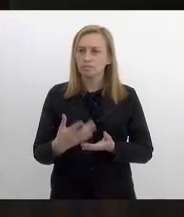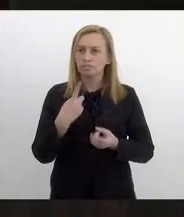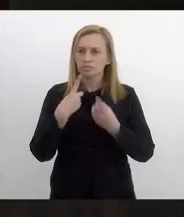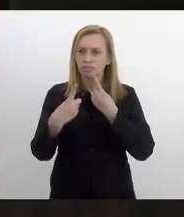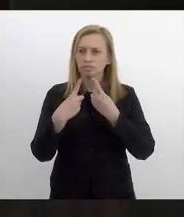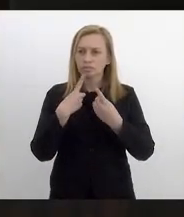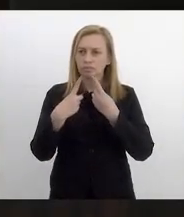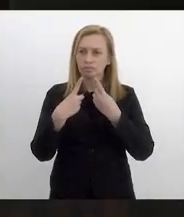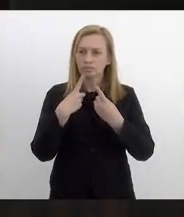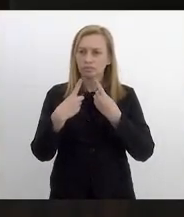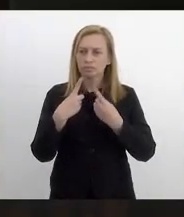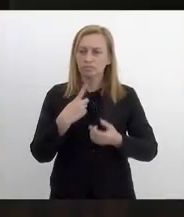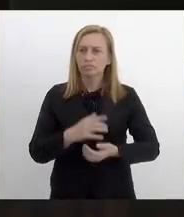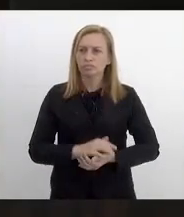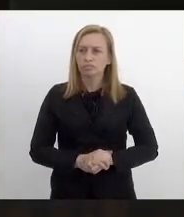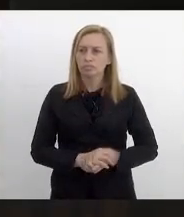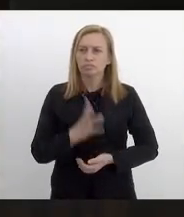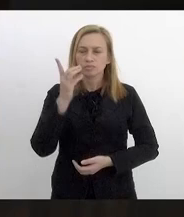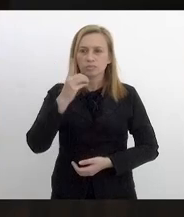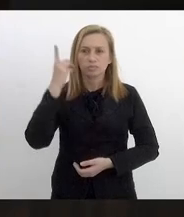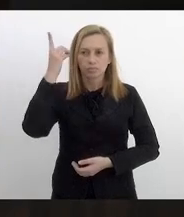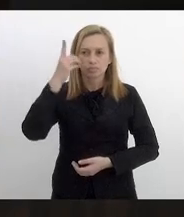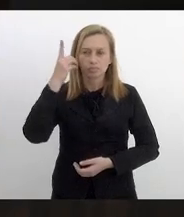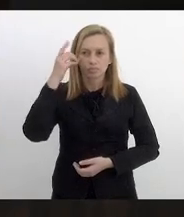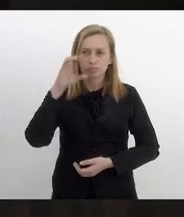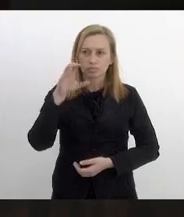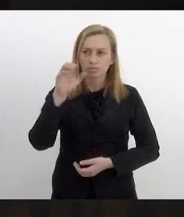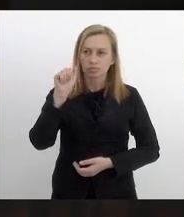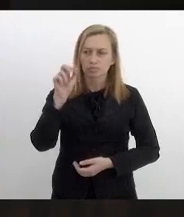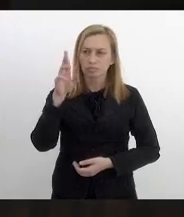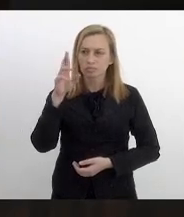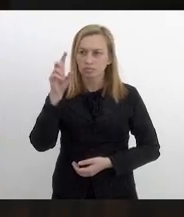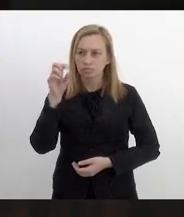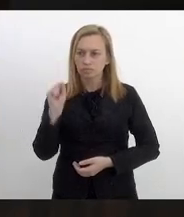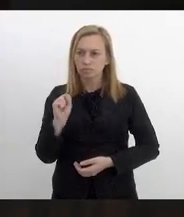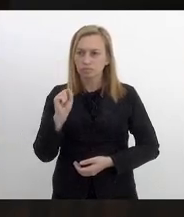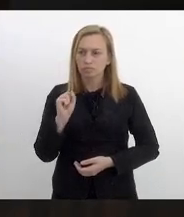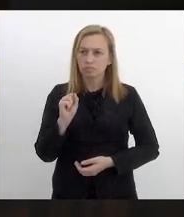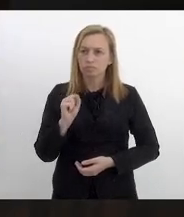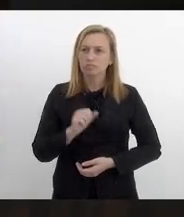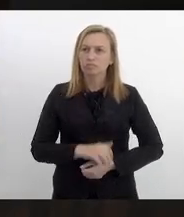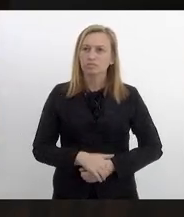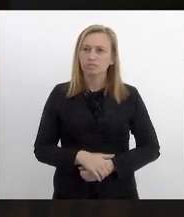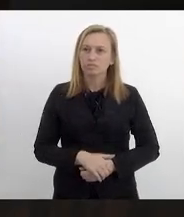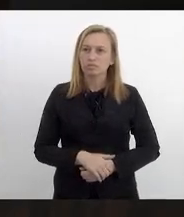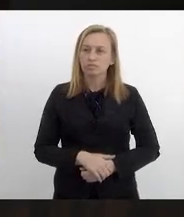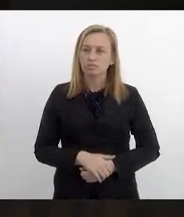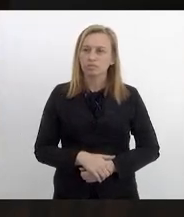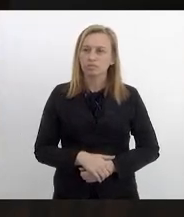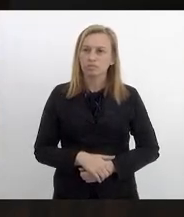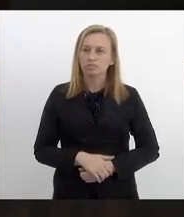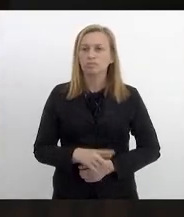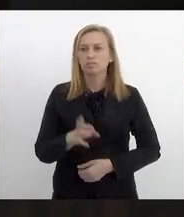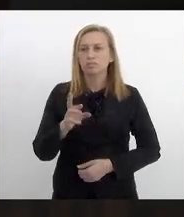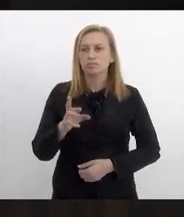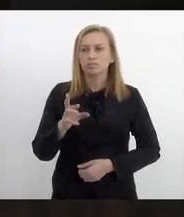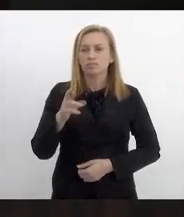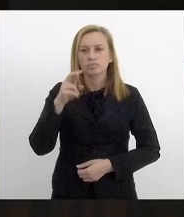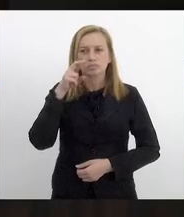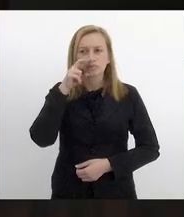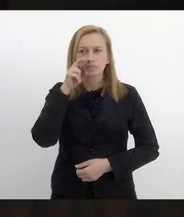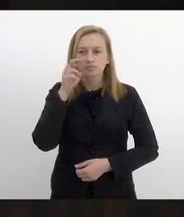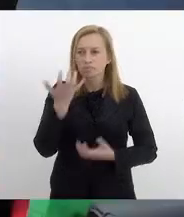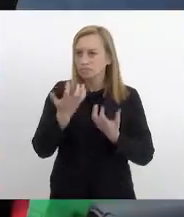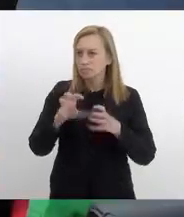discussão, deputado Carlos Augusto, segunda vez. Rosenberg, não quer?